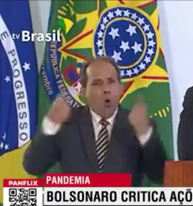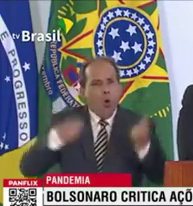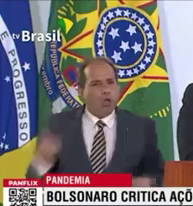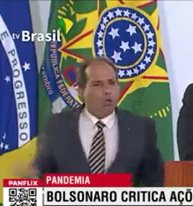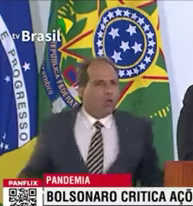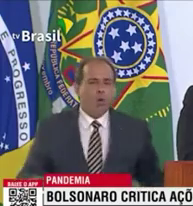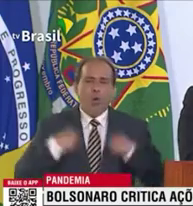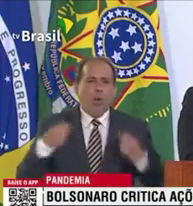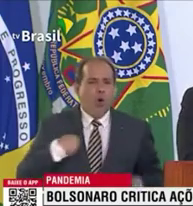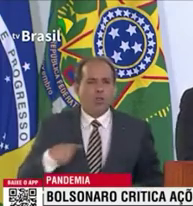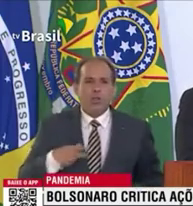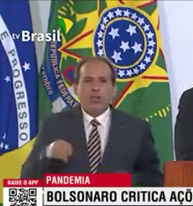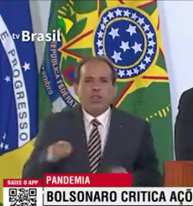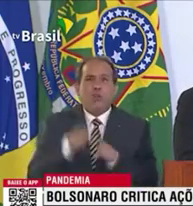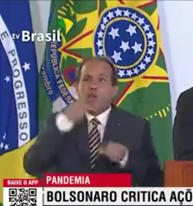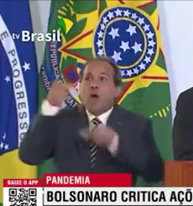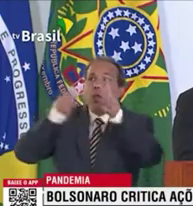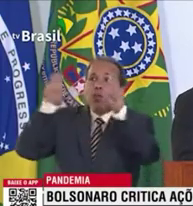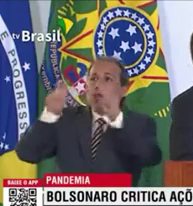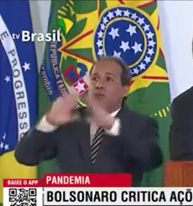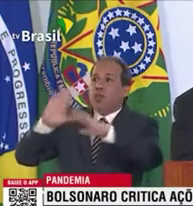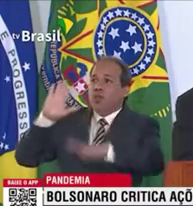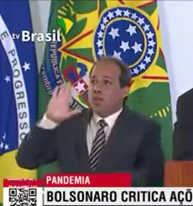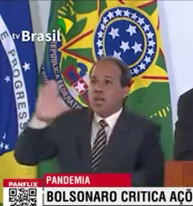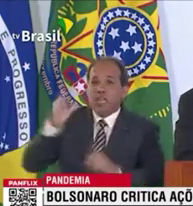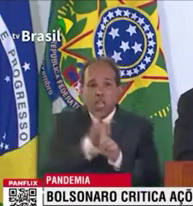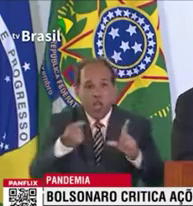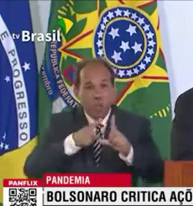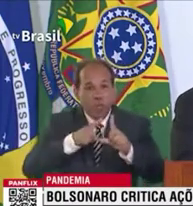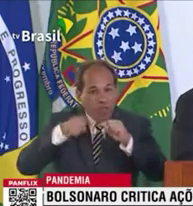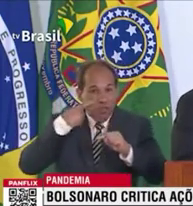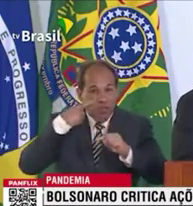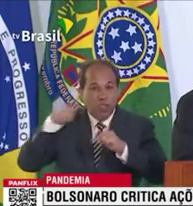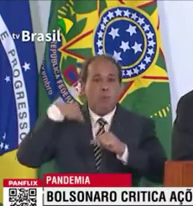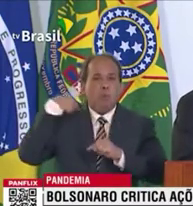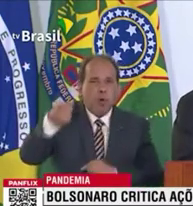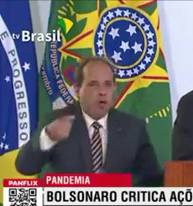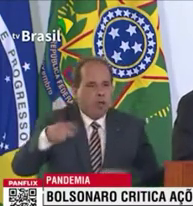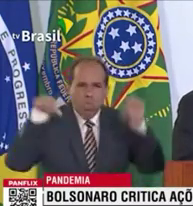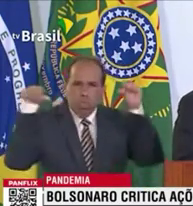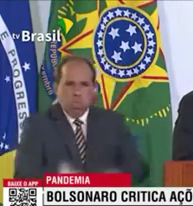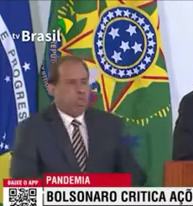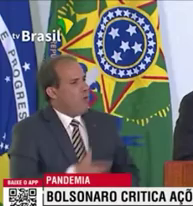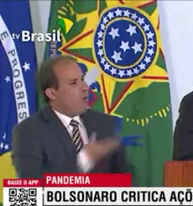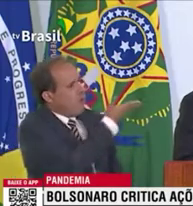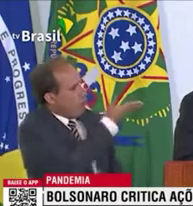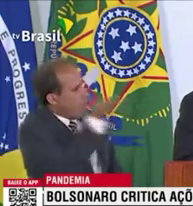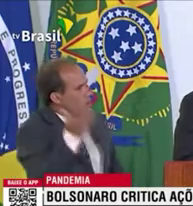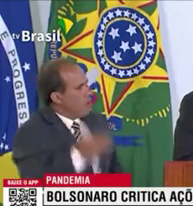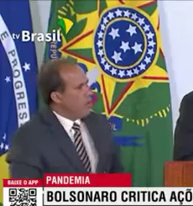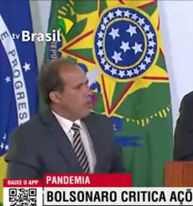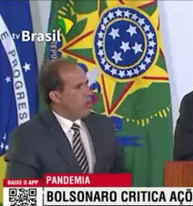daquela forma. Fique em casa, a economia vem depois. Afundaram vocês.